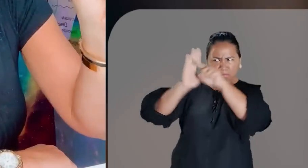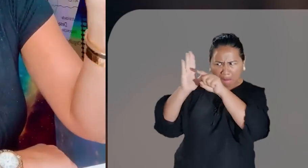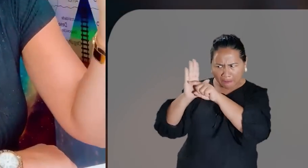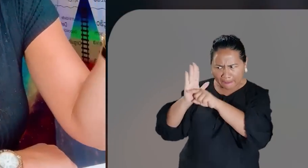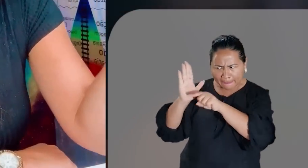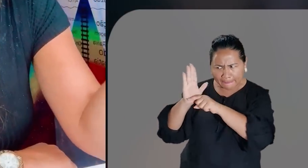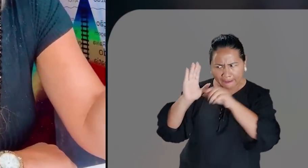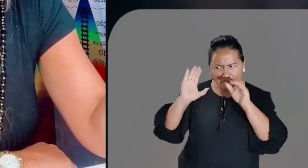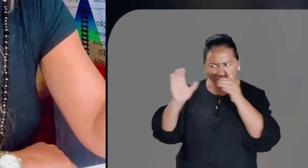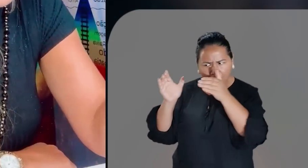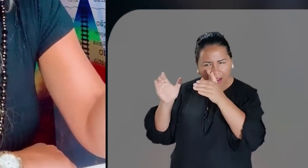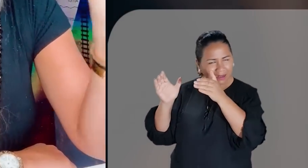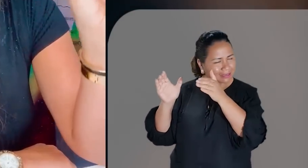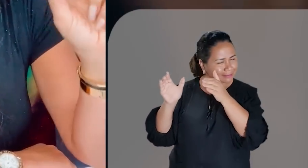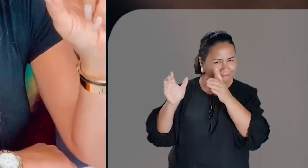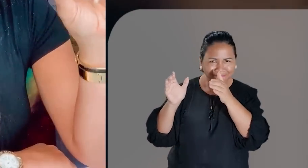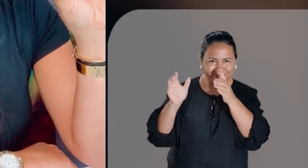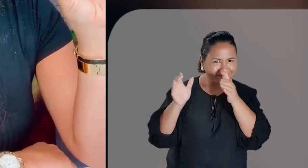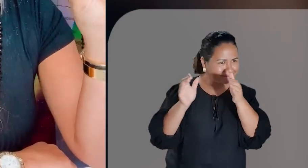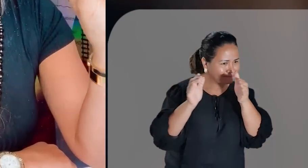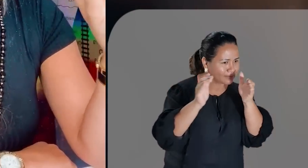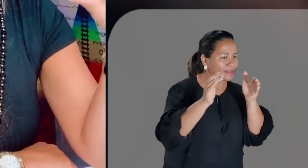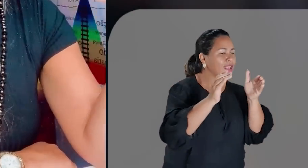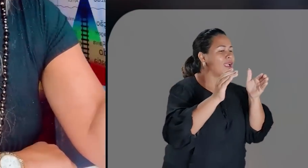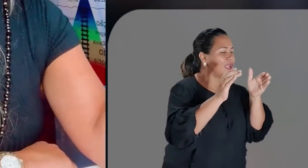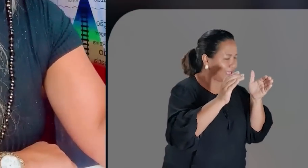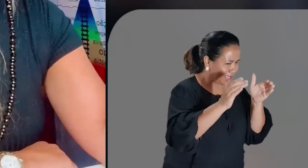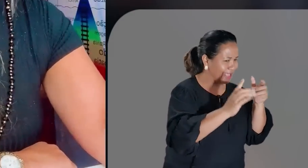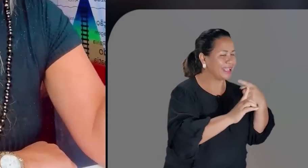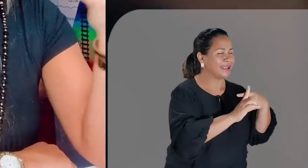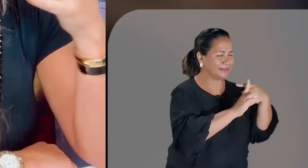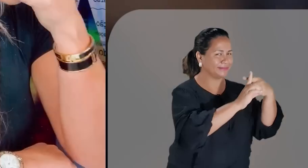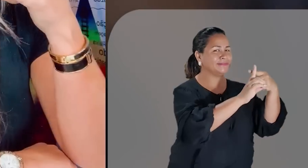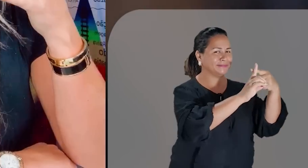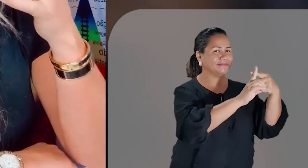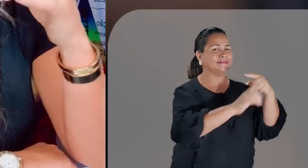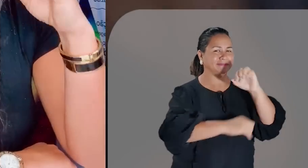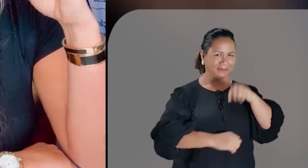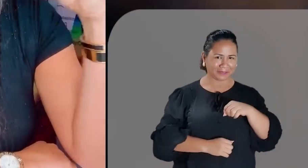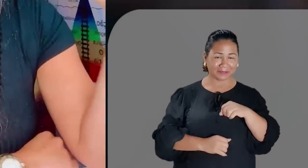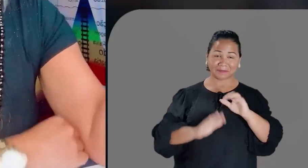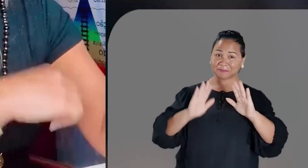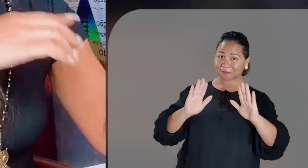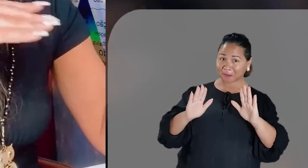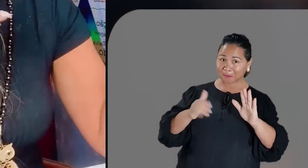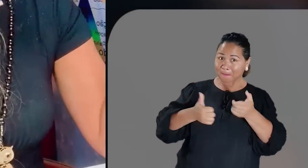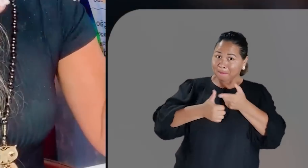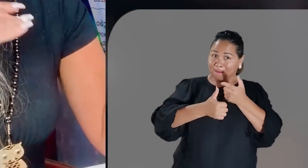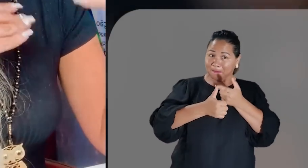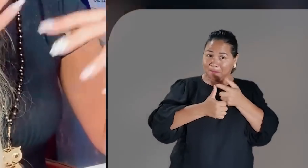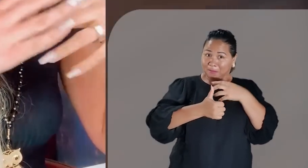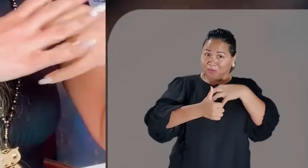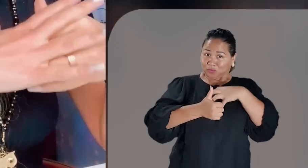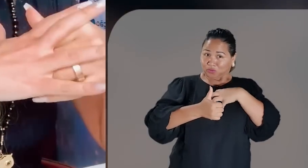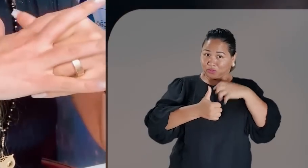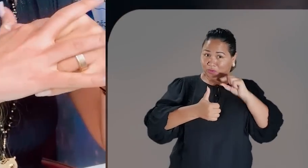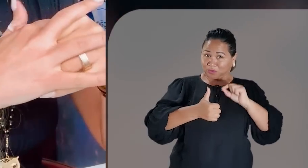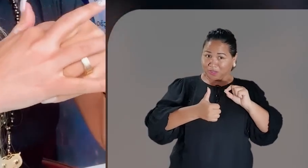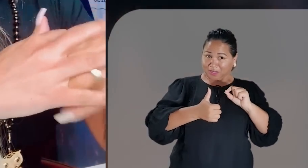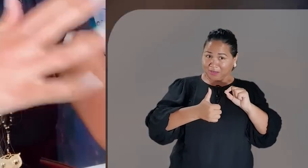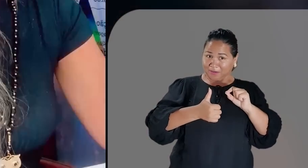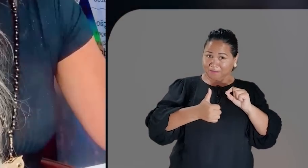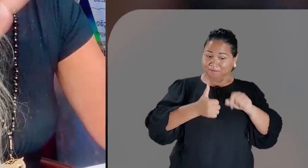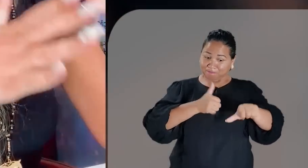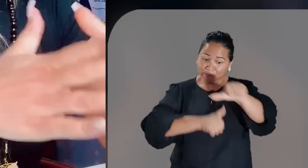com mudança de polaridade, com equalização. Tem vários termos que a gente pode utilizar. Então, o primeiro